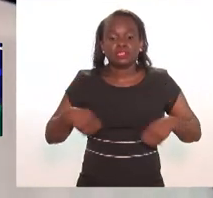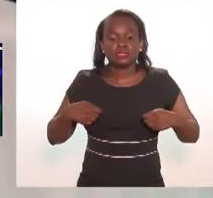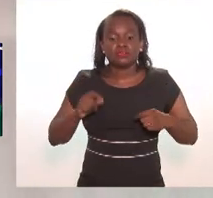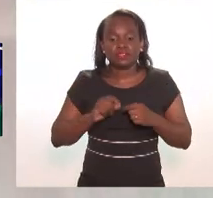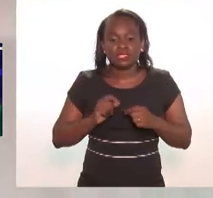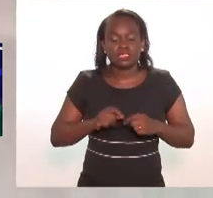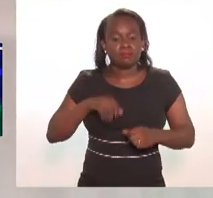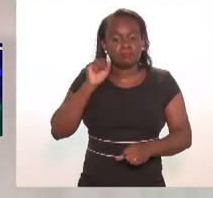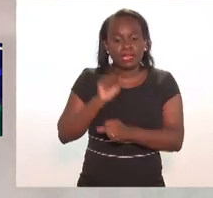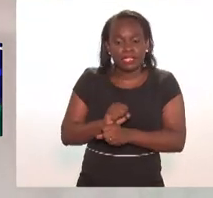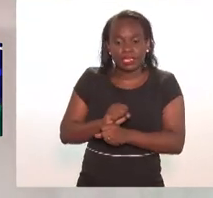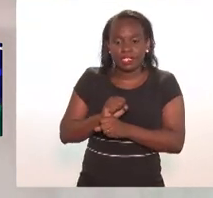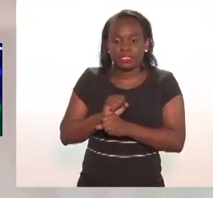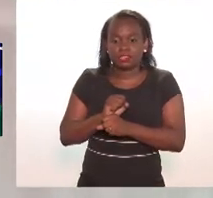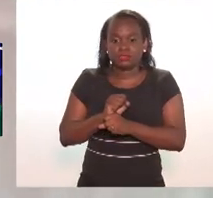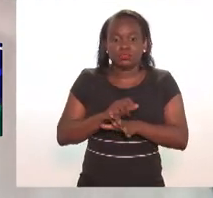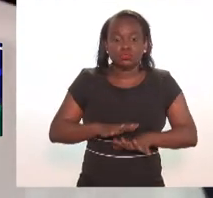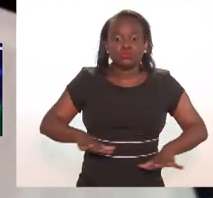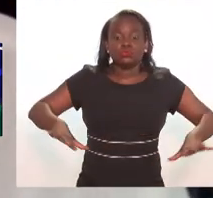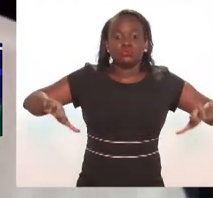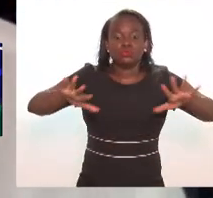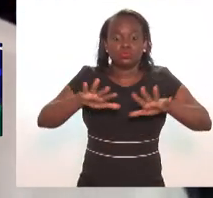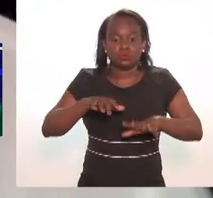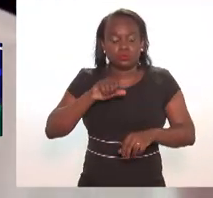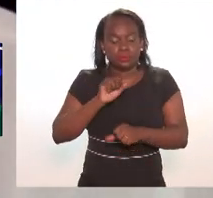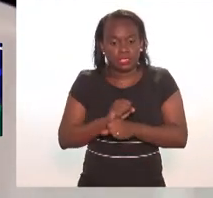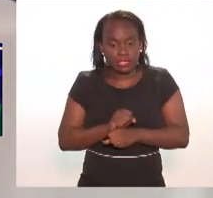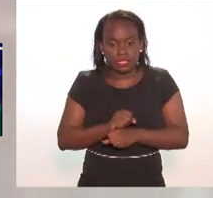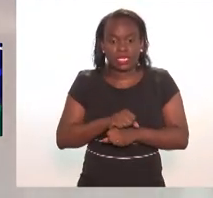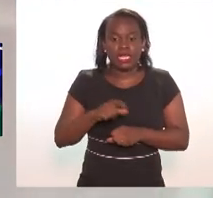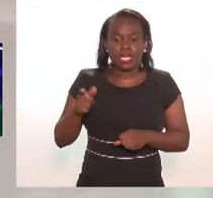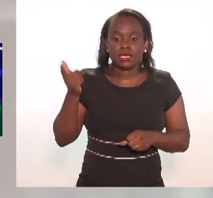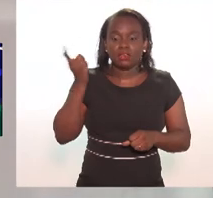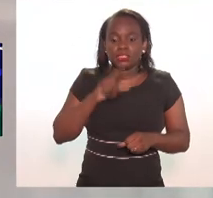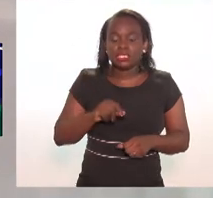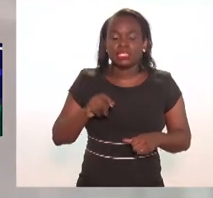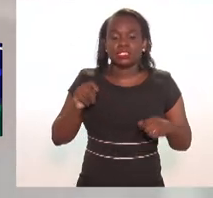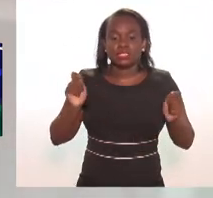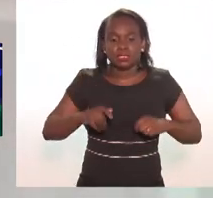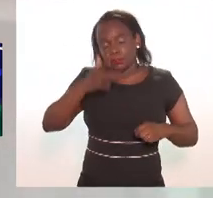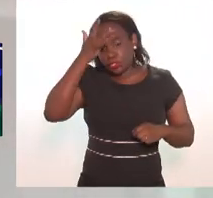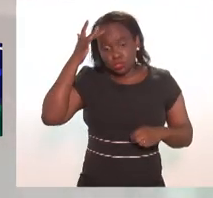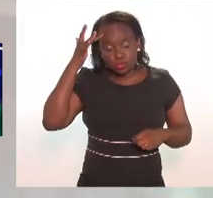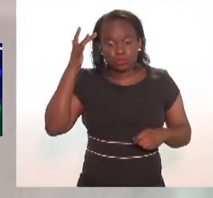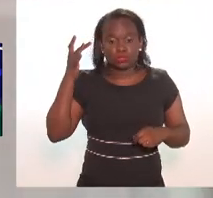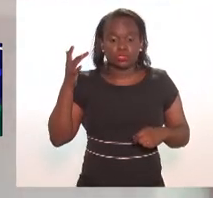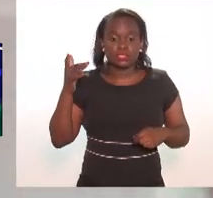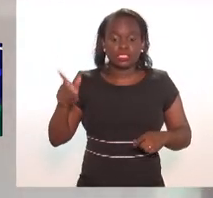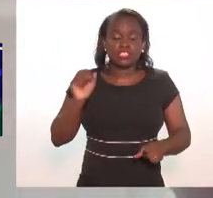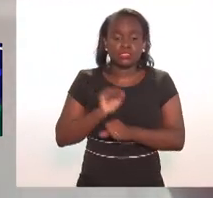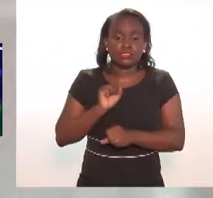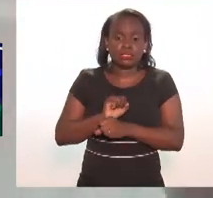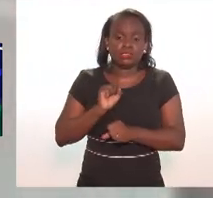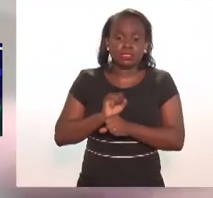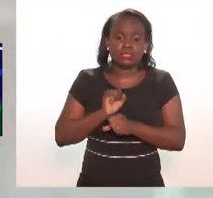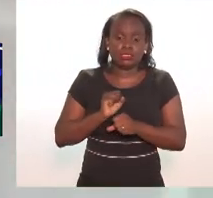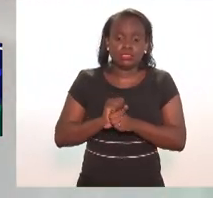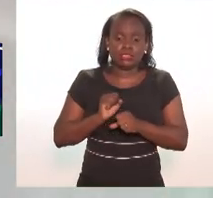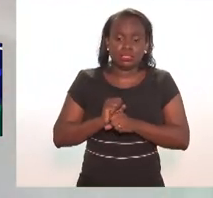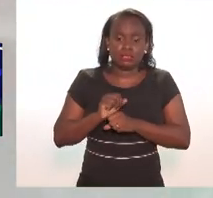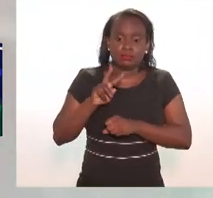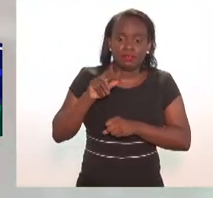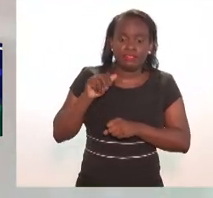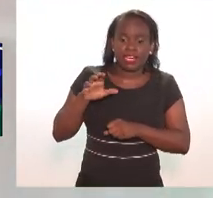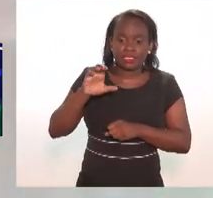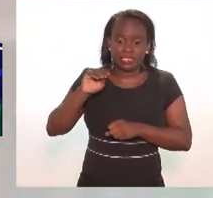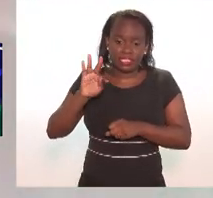grande paralisação para que a gente possa dar uma chance para aqueles que estão esperando, aguardando uma vaga no